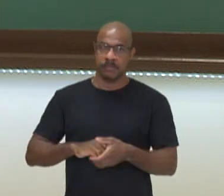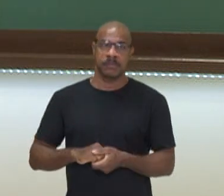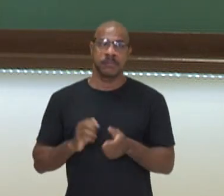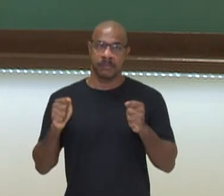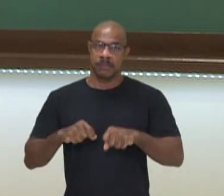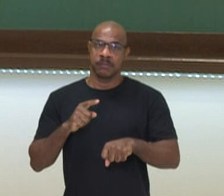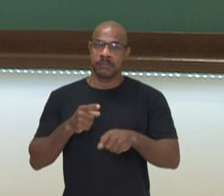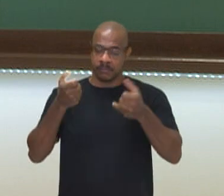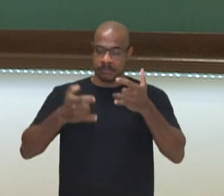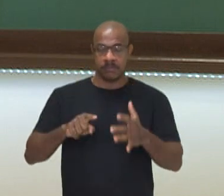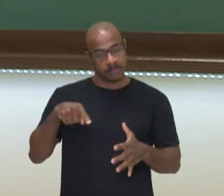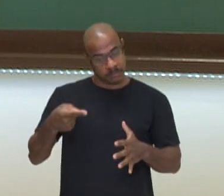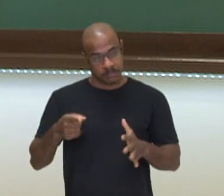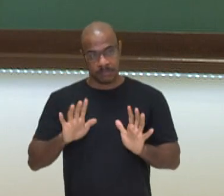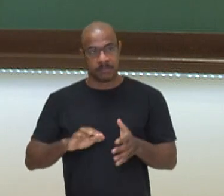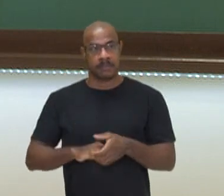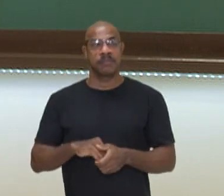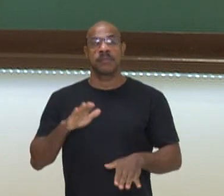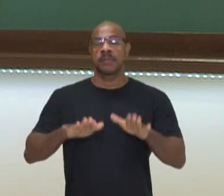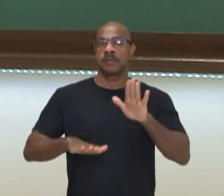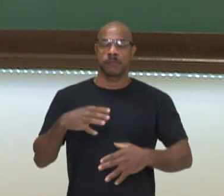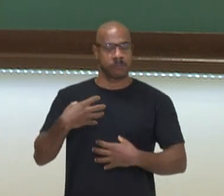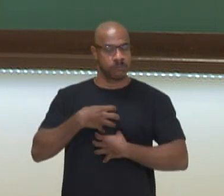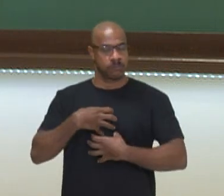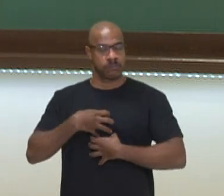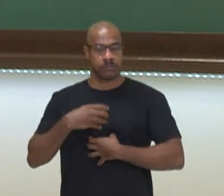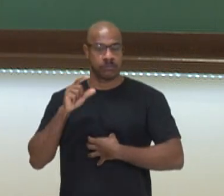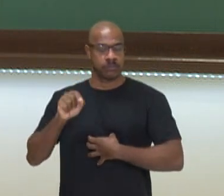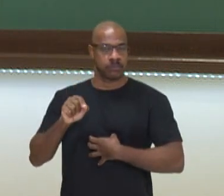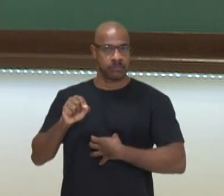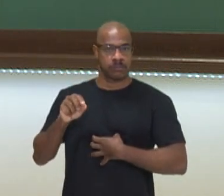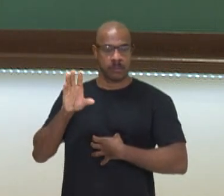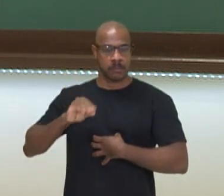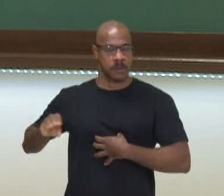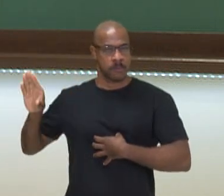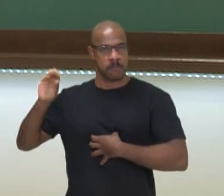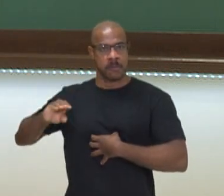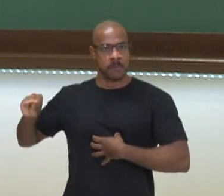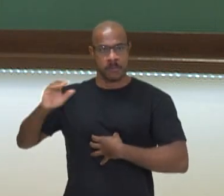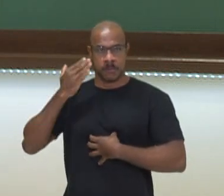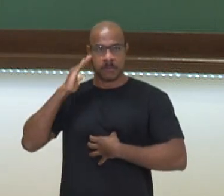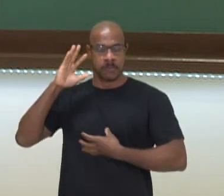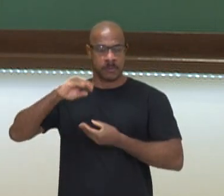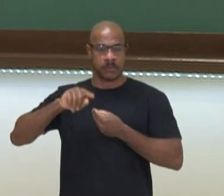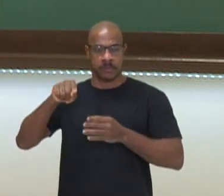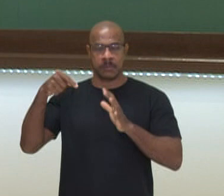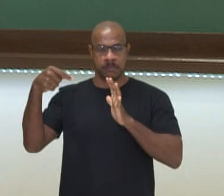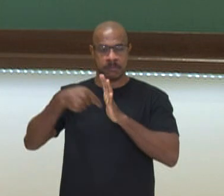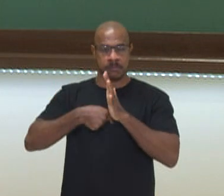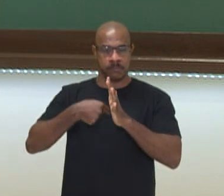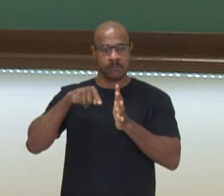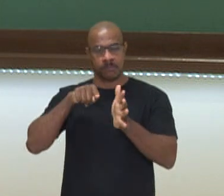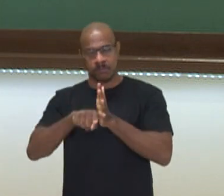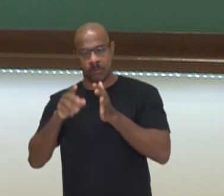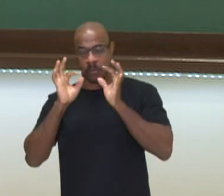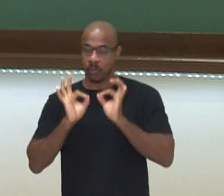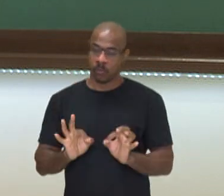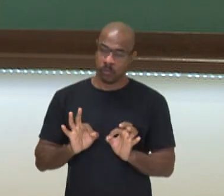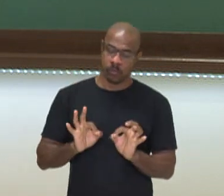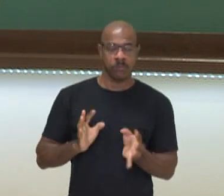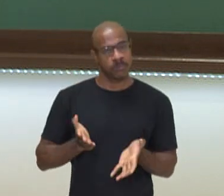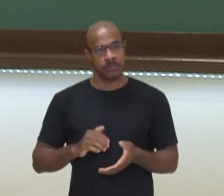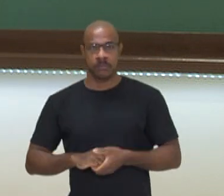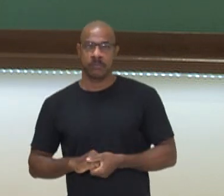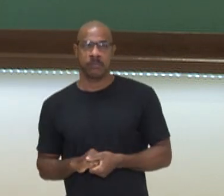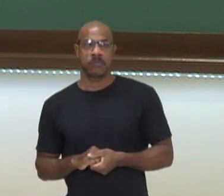num outro momento, tá? Dependendo da entonação, o falante entende que você está perguntando ou confirmando, tá? Então,